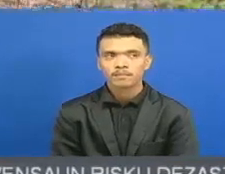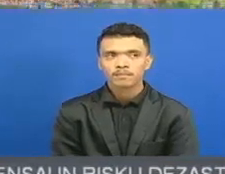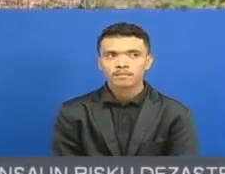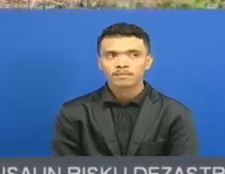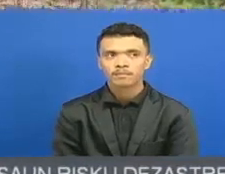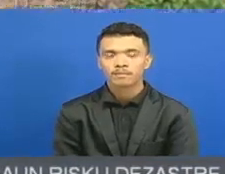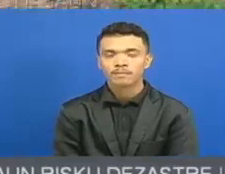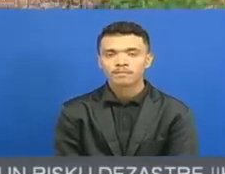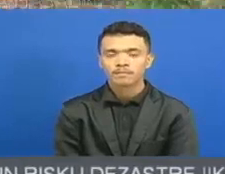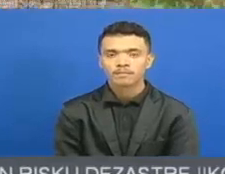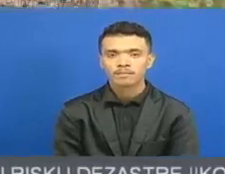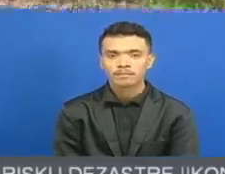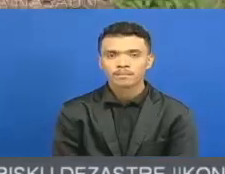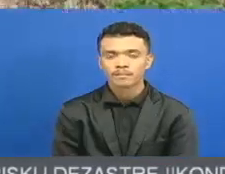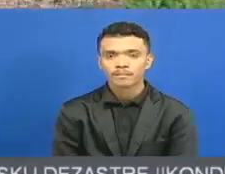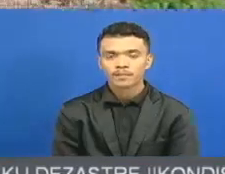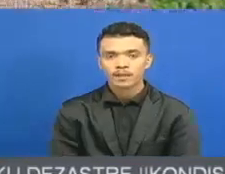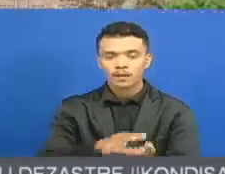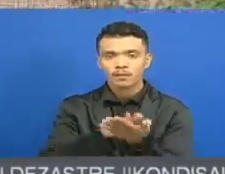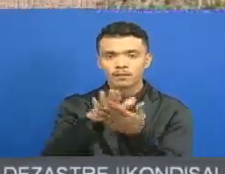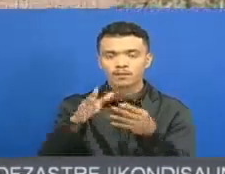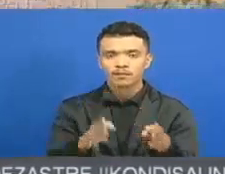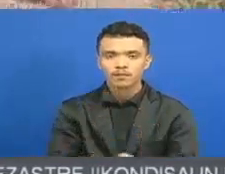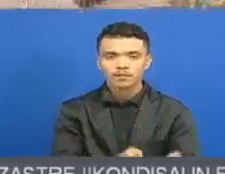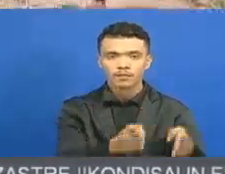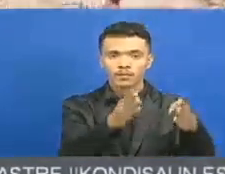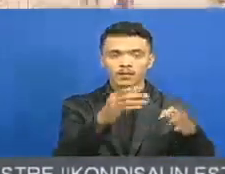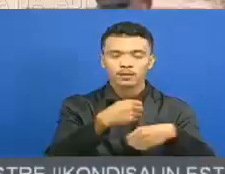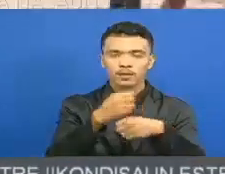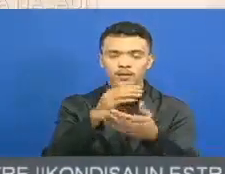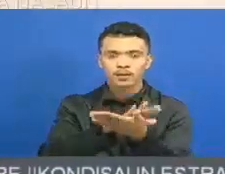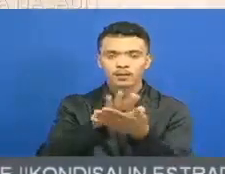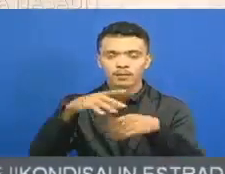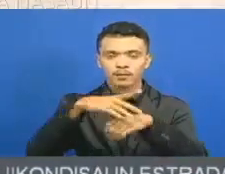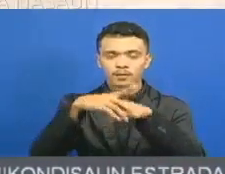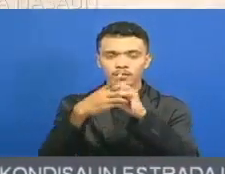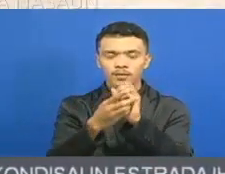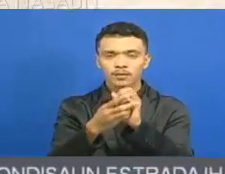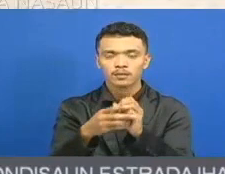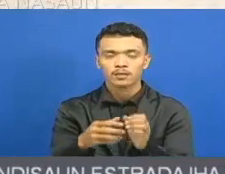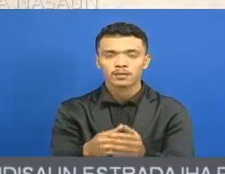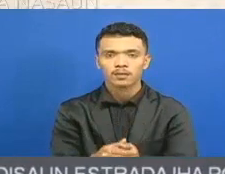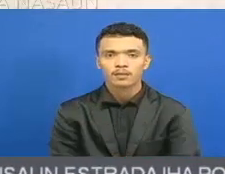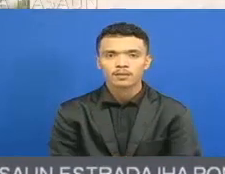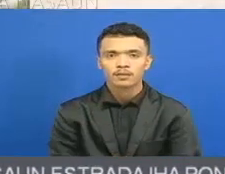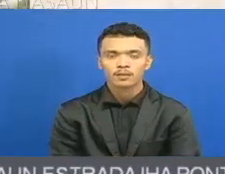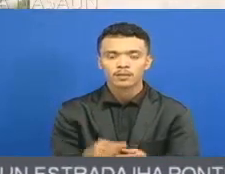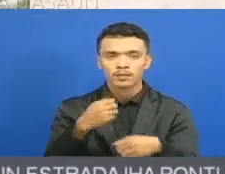para meredu Amos Baleta, Halo B, Raimunu ya, Ida Alde, Ida Malira, Nekau